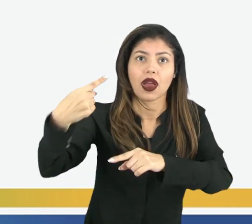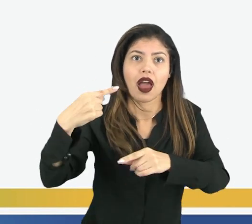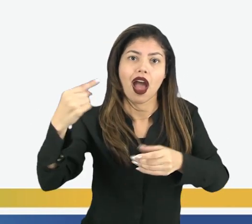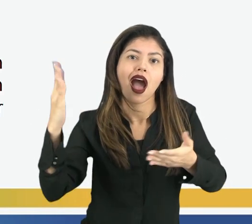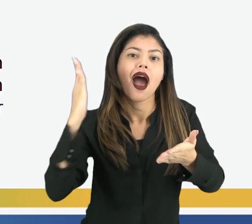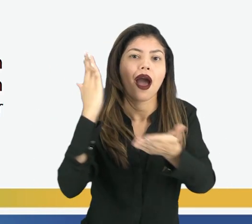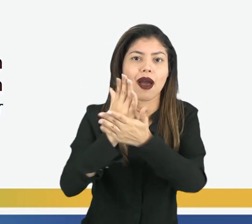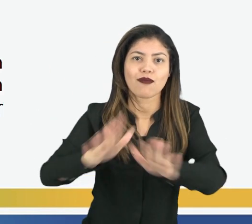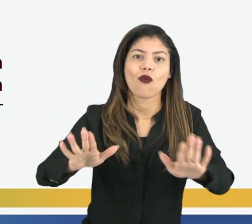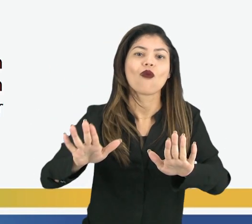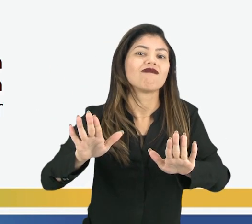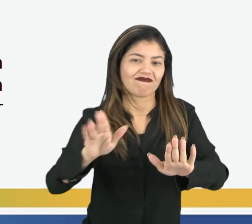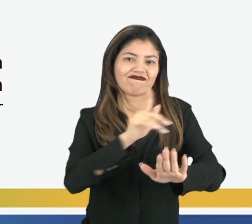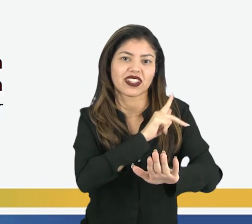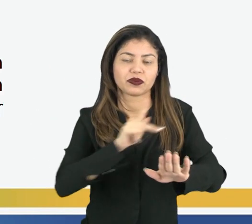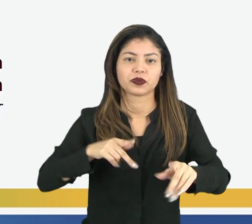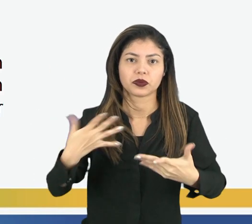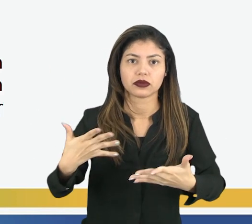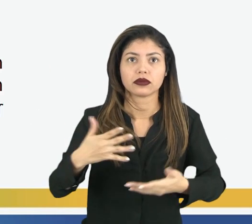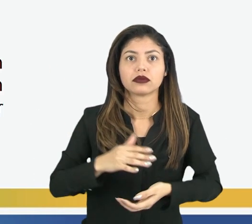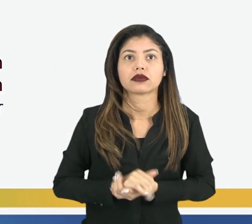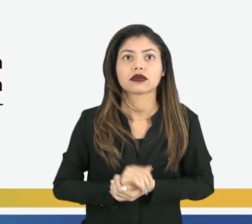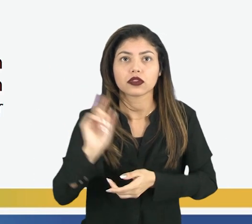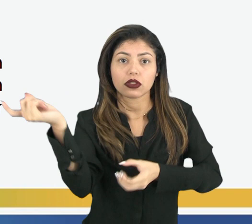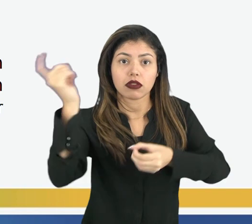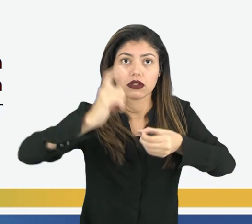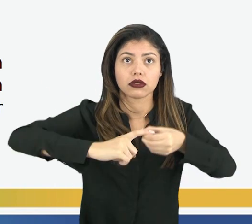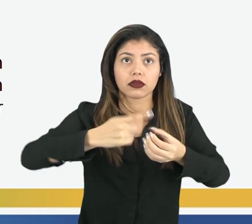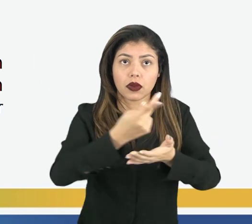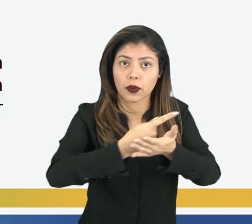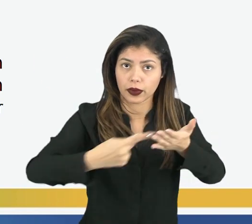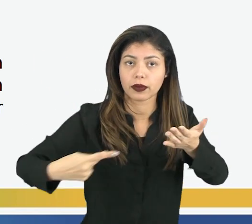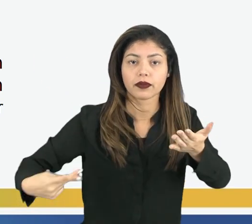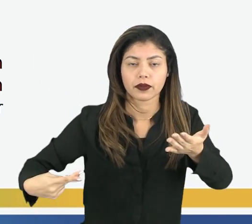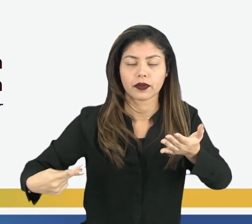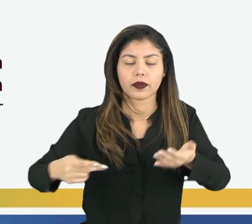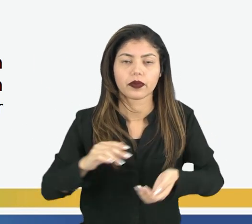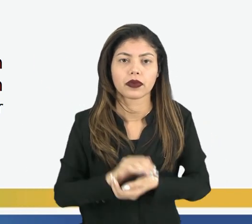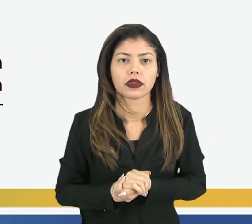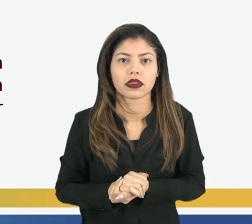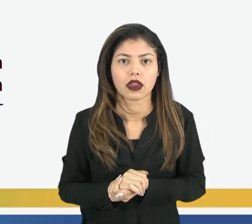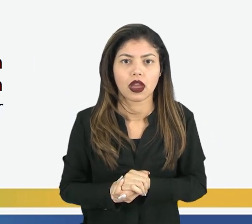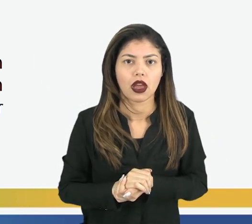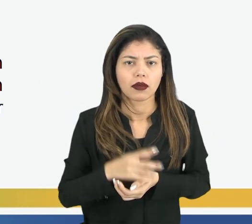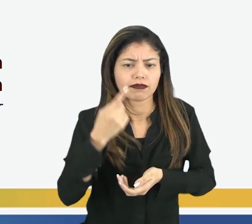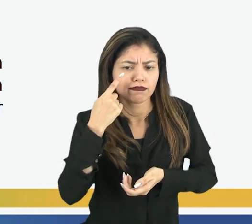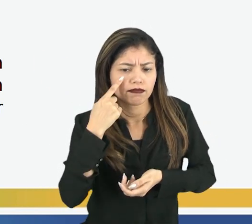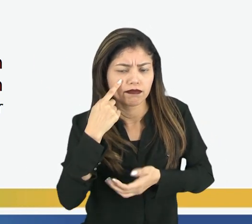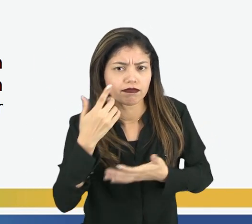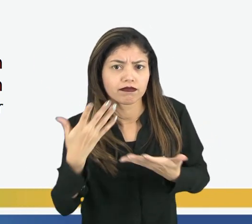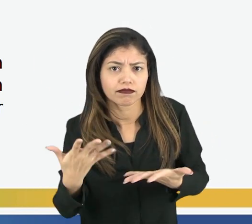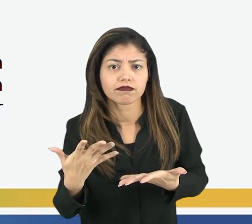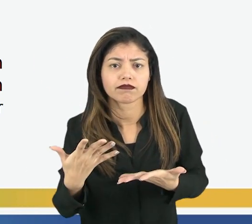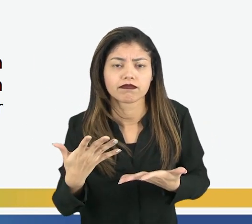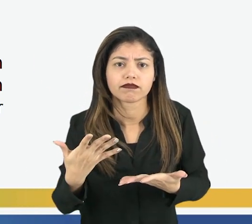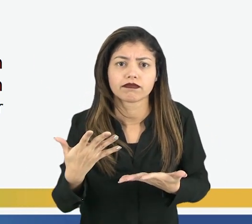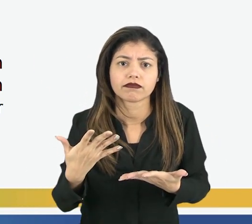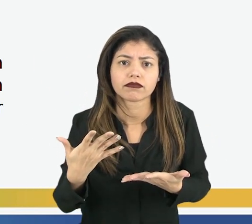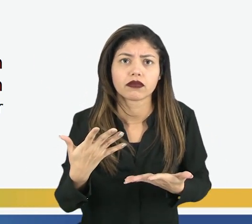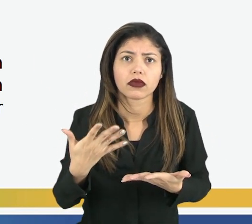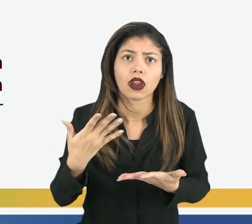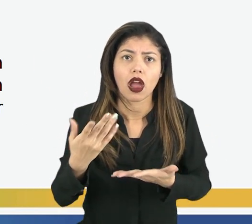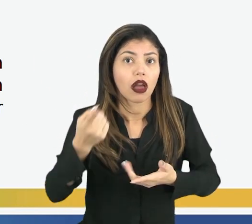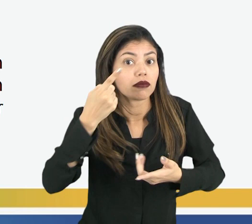cargo. Voltando para o nosso poema. Vamos interpretar, vamos fazer a inferência. Então, olha só,